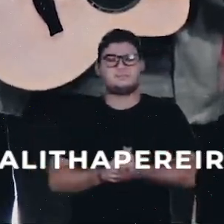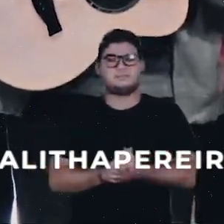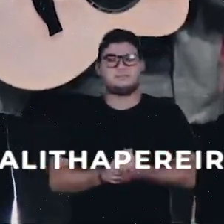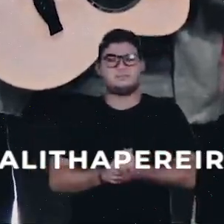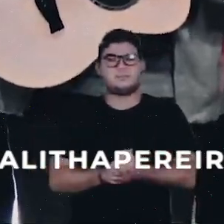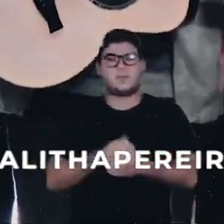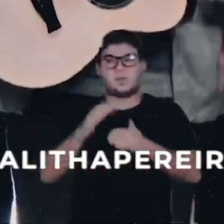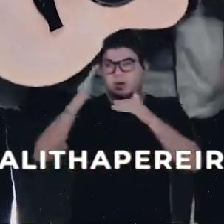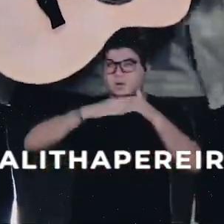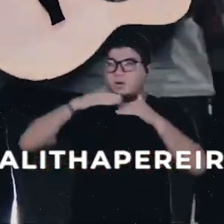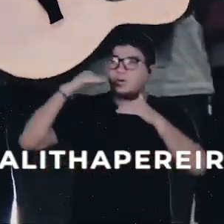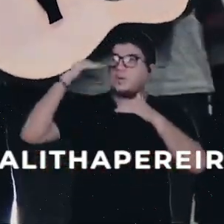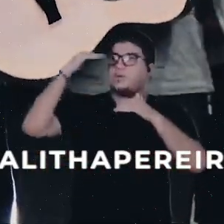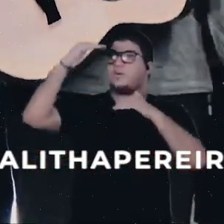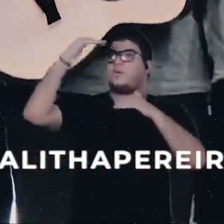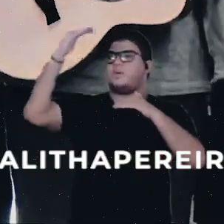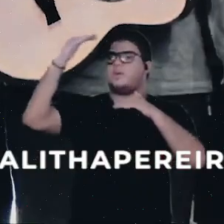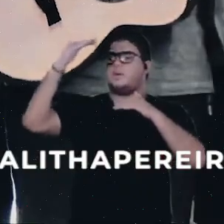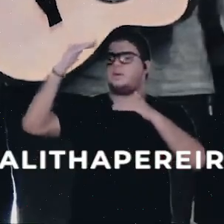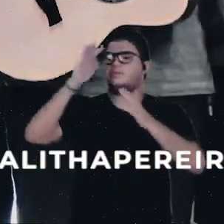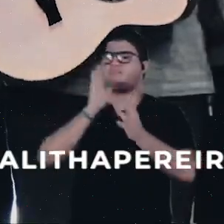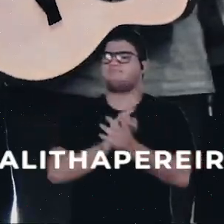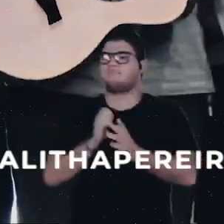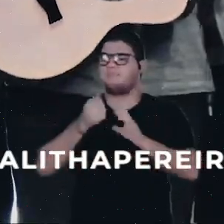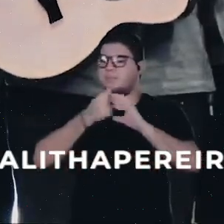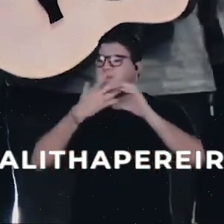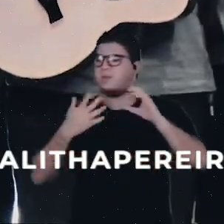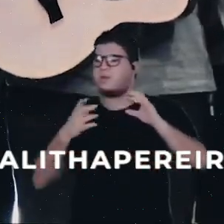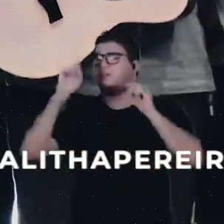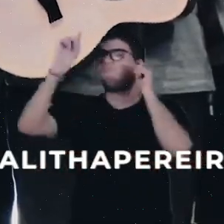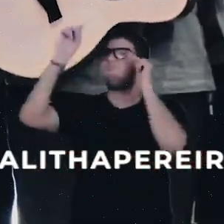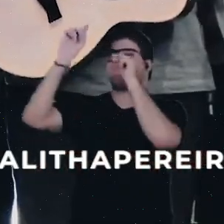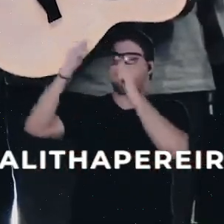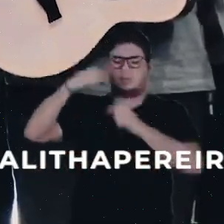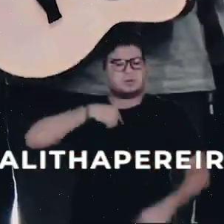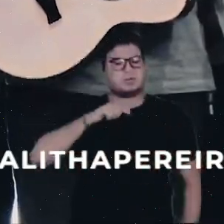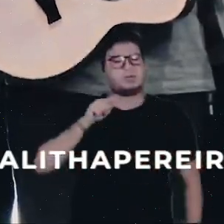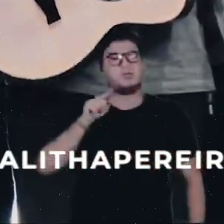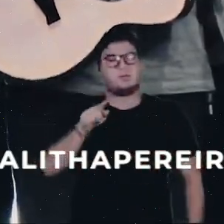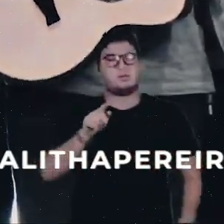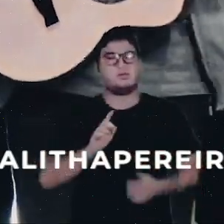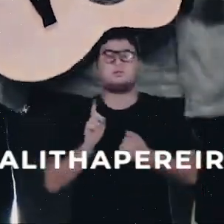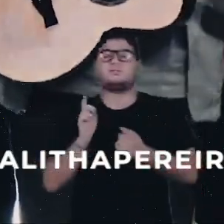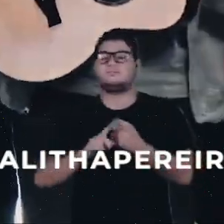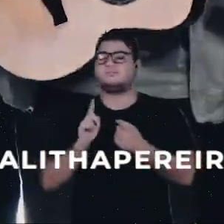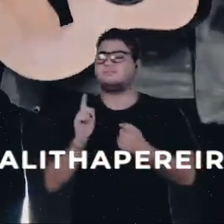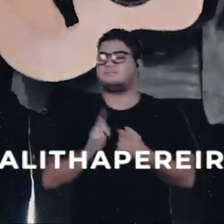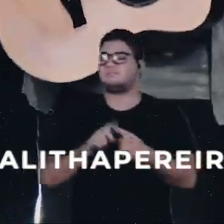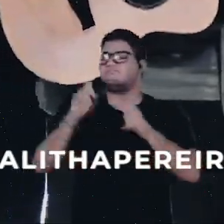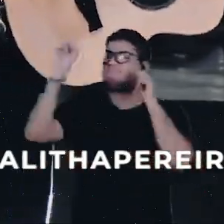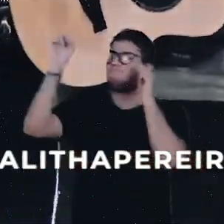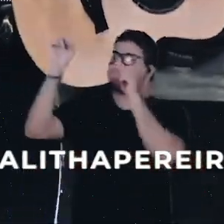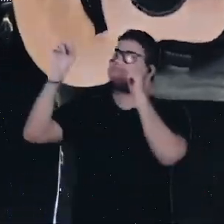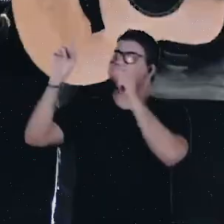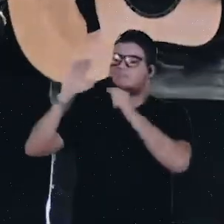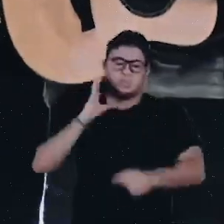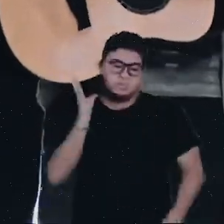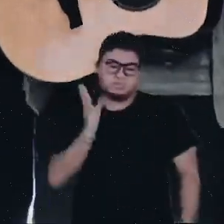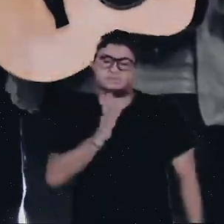quão grande foi essa atitude de Deus por mim e por você, porque Ele